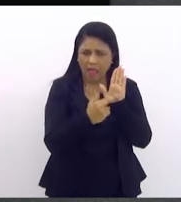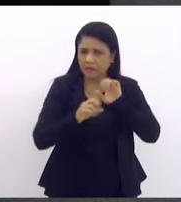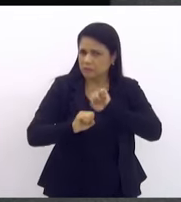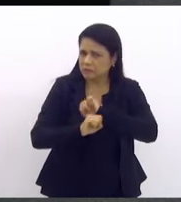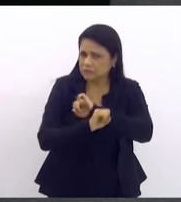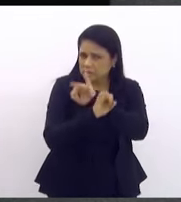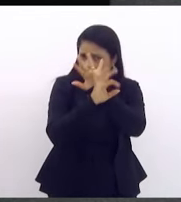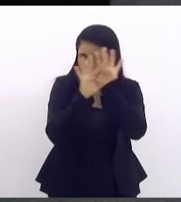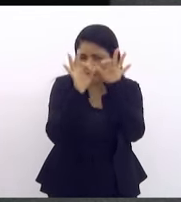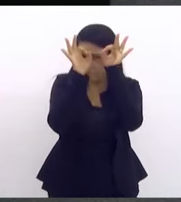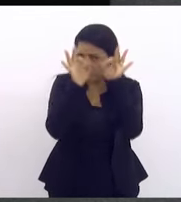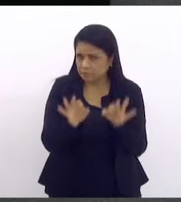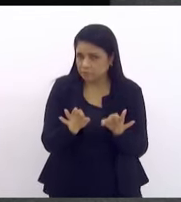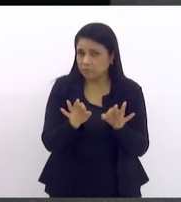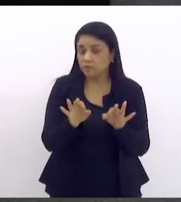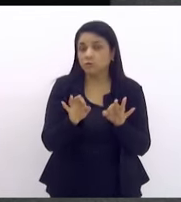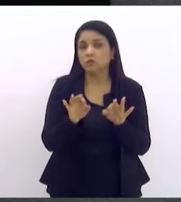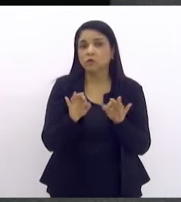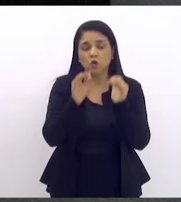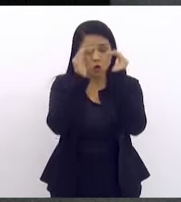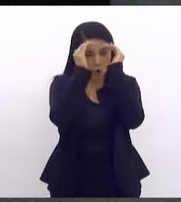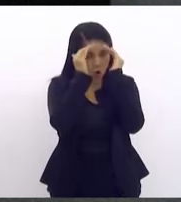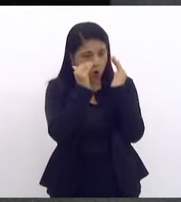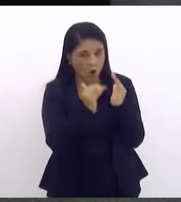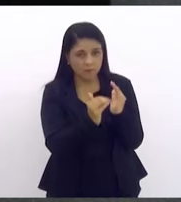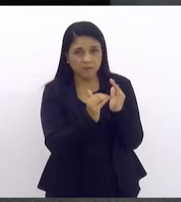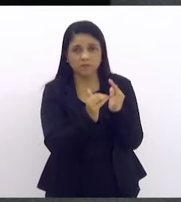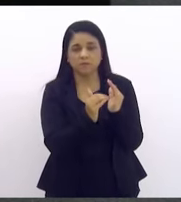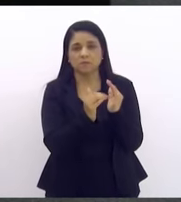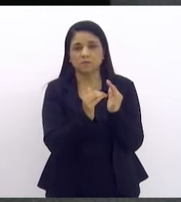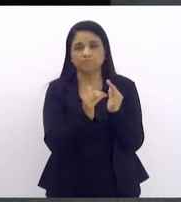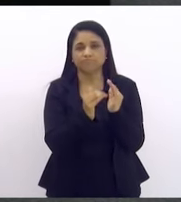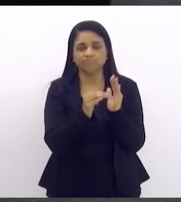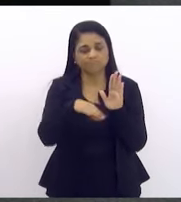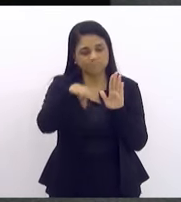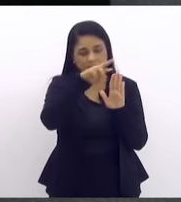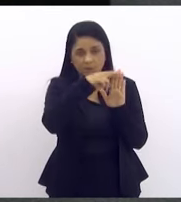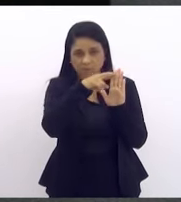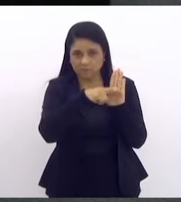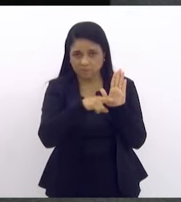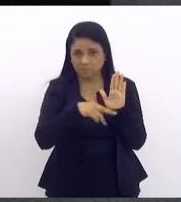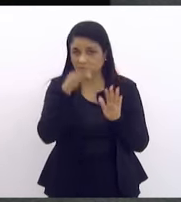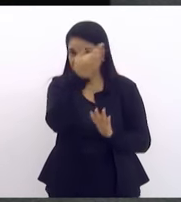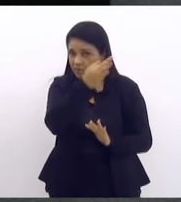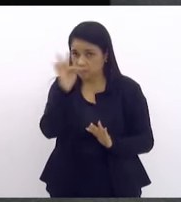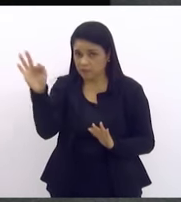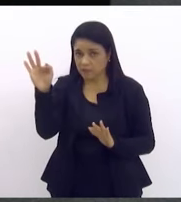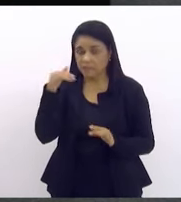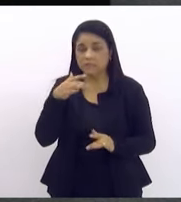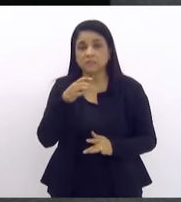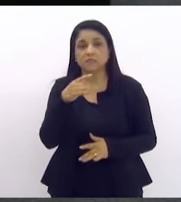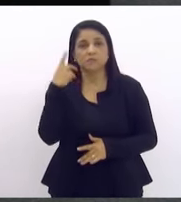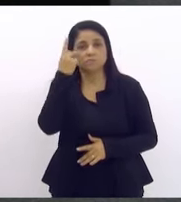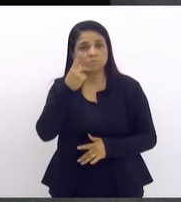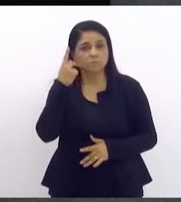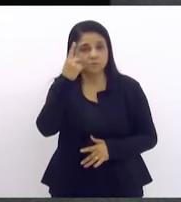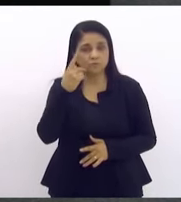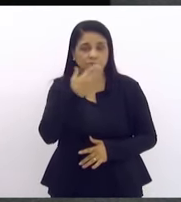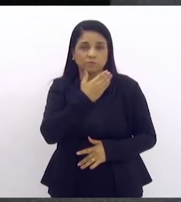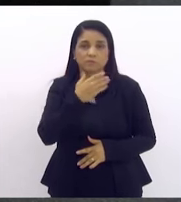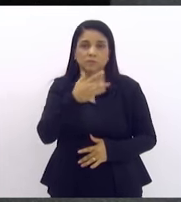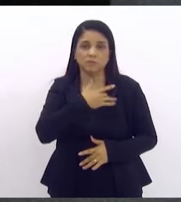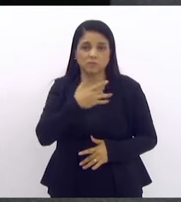precisas, obedecendo o escopo federal, as políticas de saúde de atenção